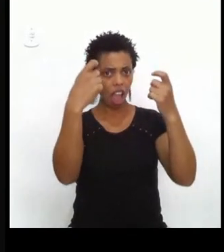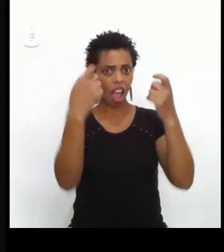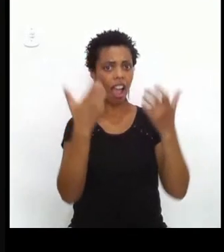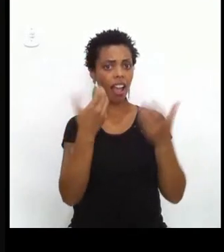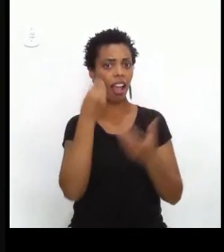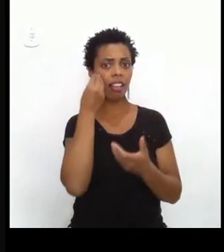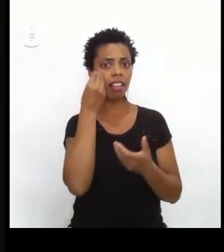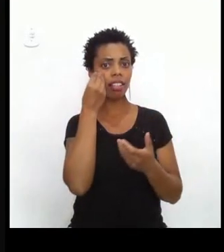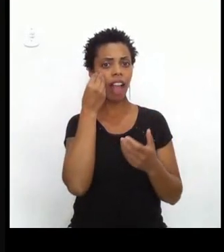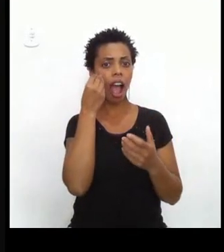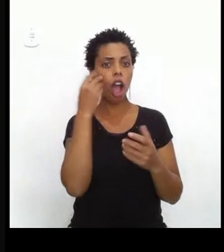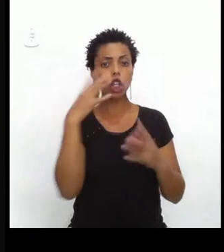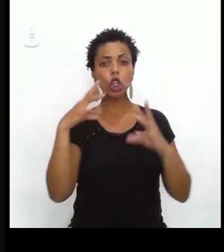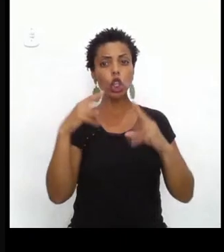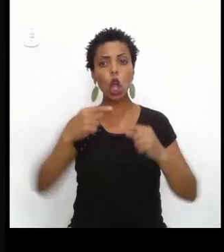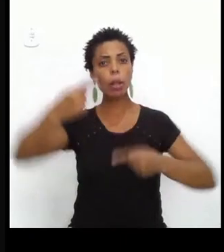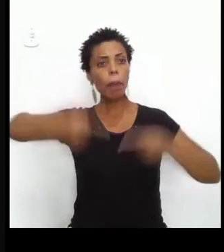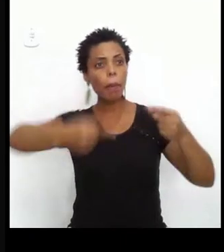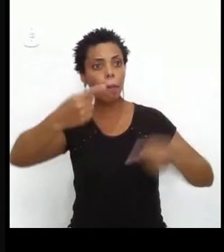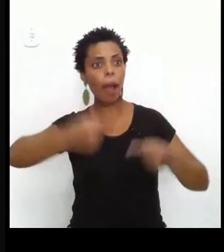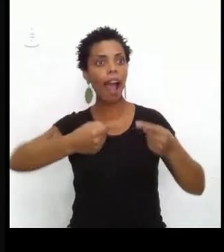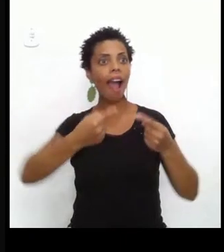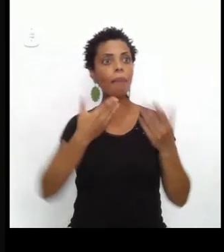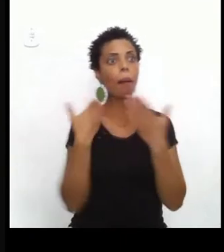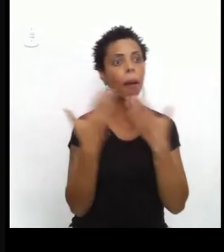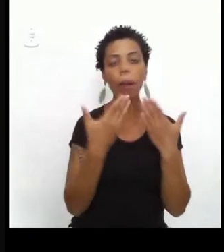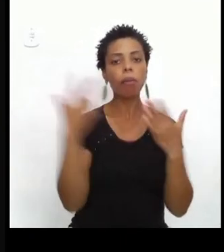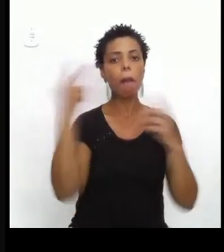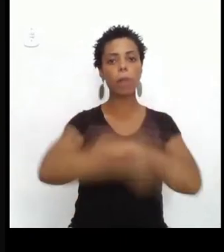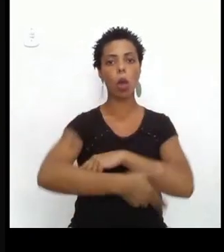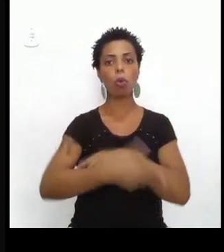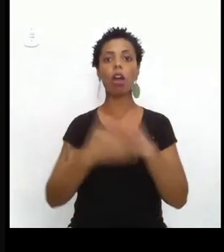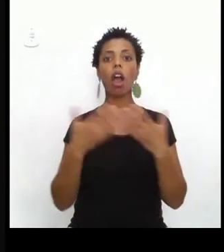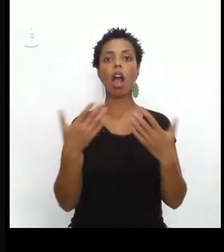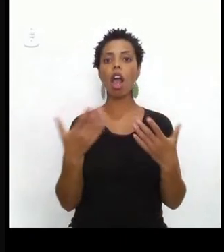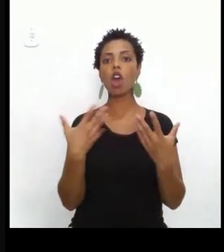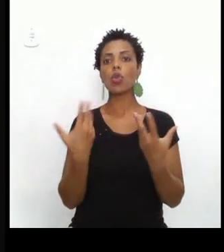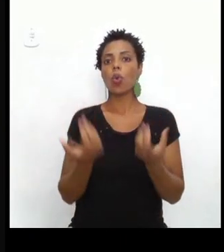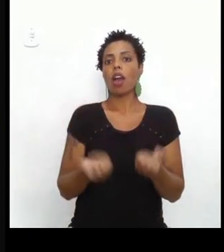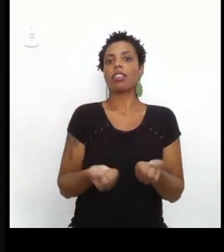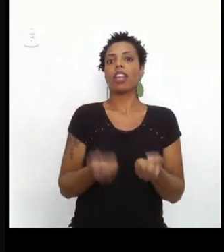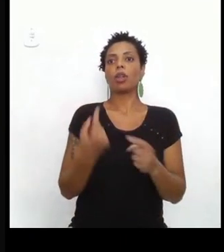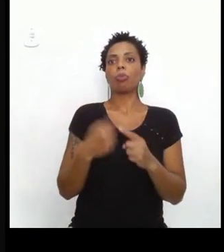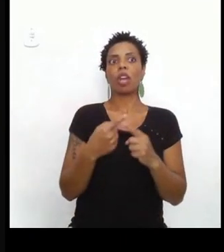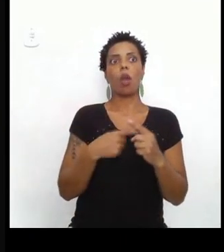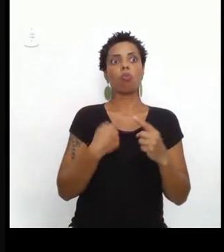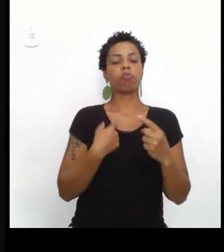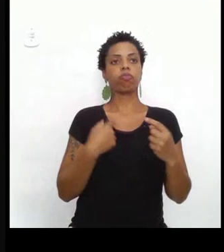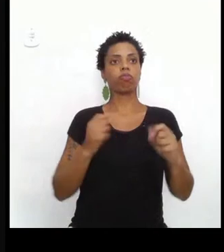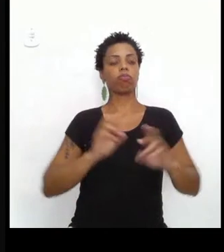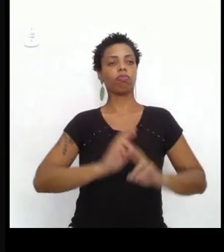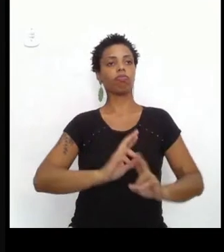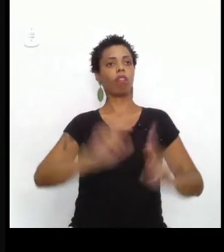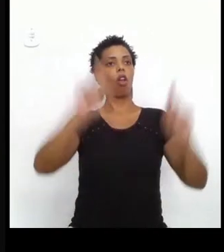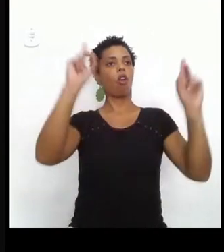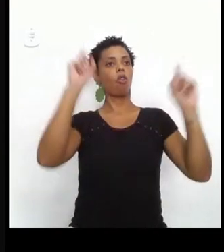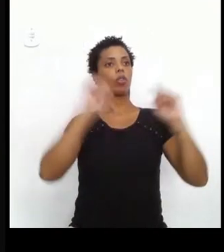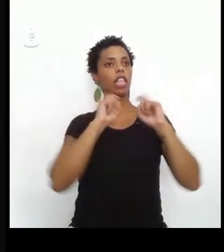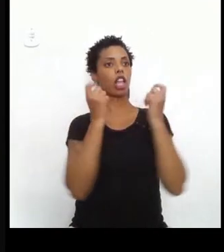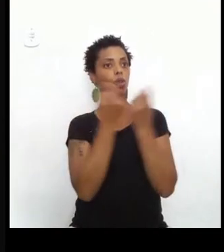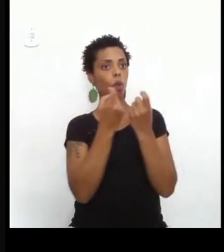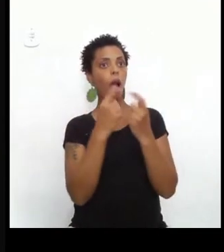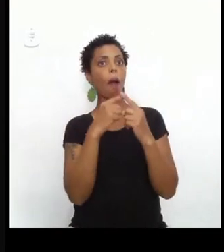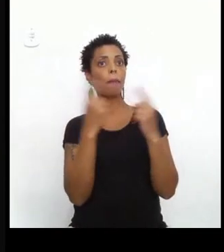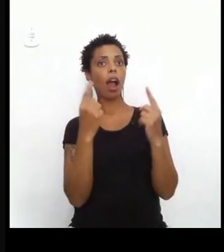no calor olha escândalo sexual a univisión Gracie guardar no privado no público a um namorado a